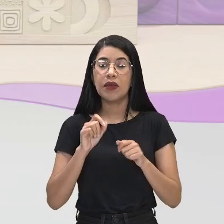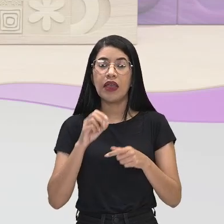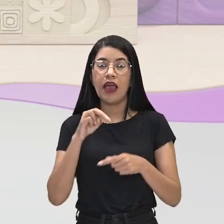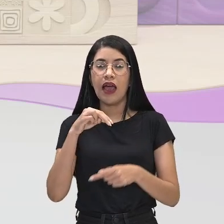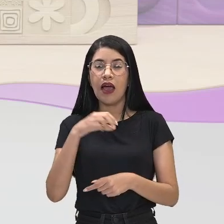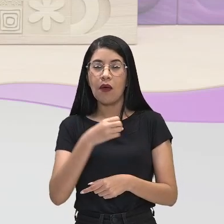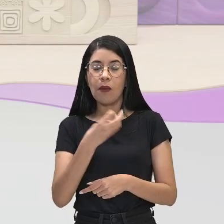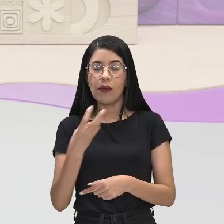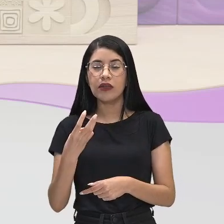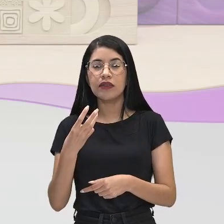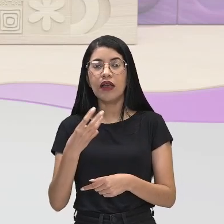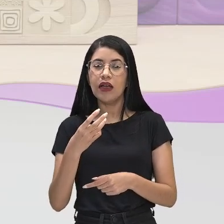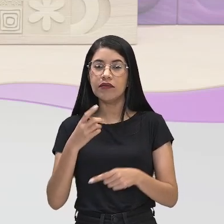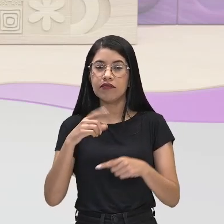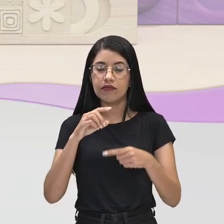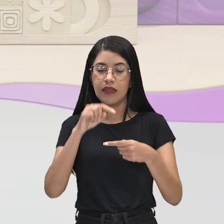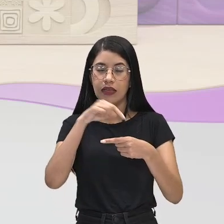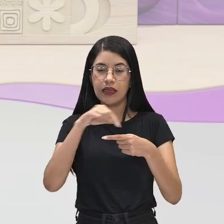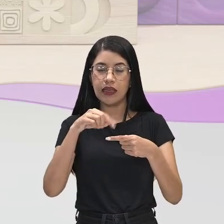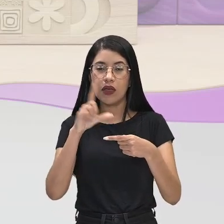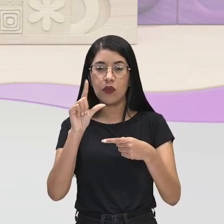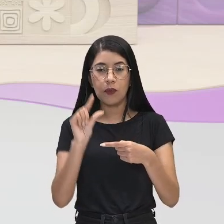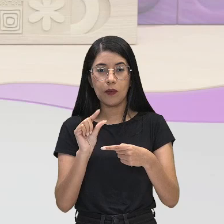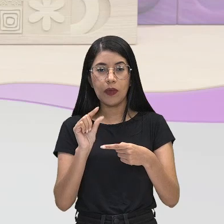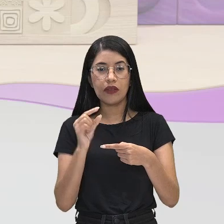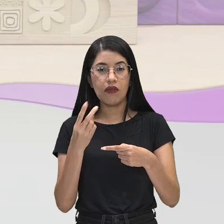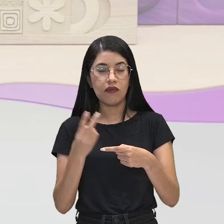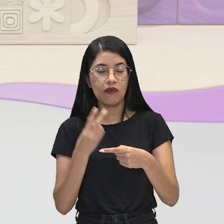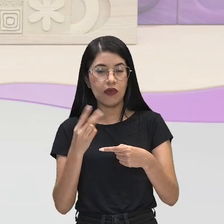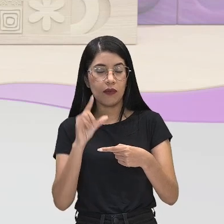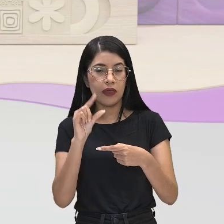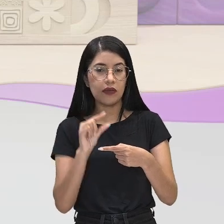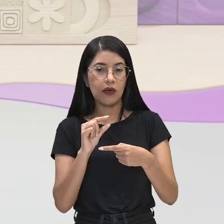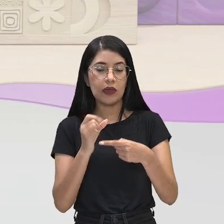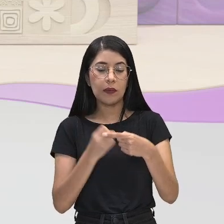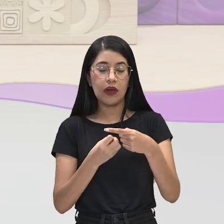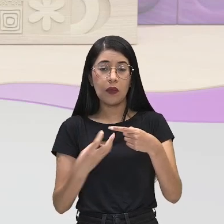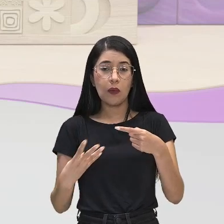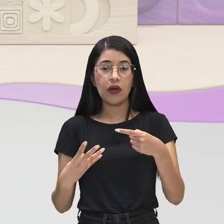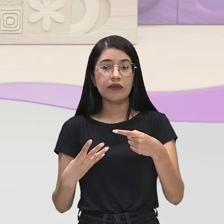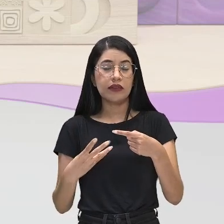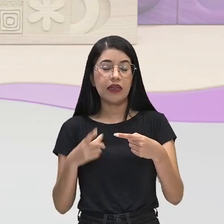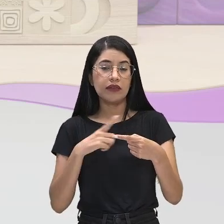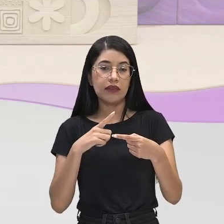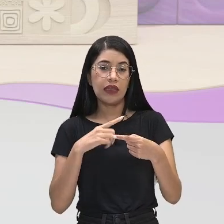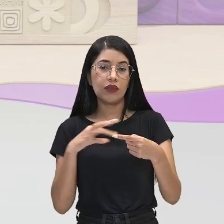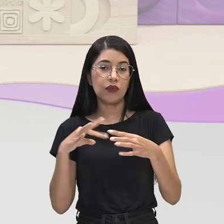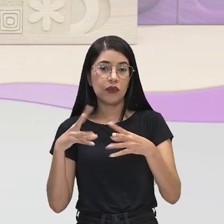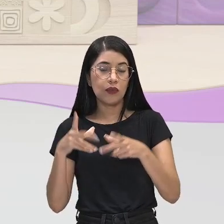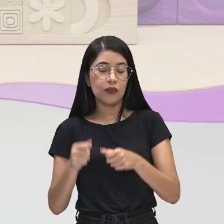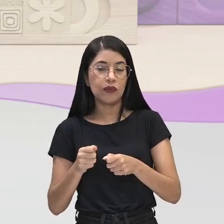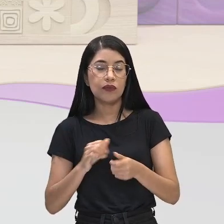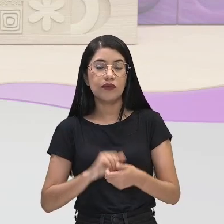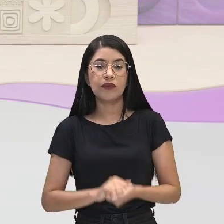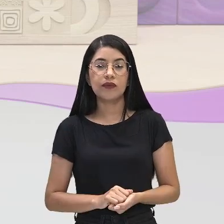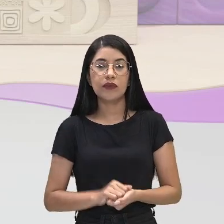do evento em cima, né? O número menor, sobre o número do espaço amostral. Então, vai ficar assim, olha